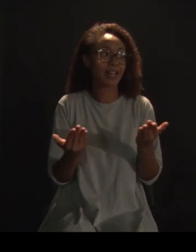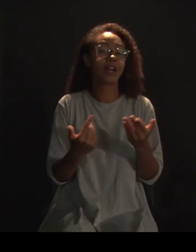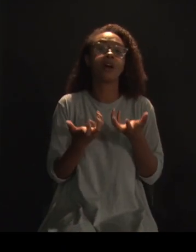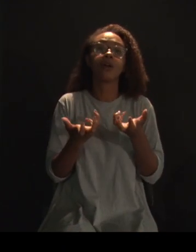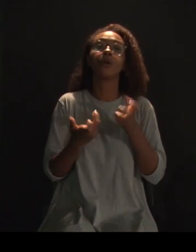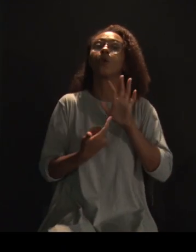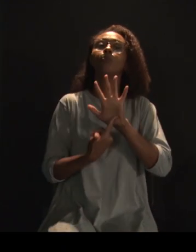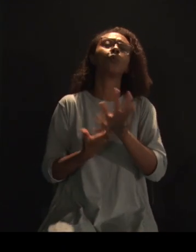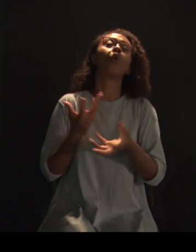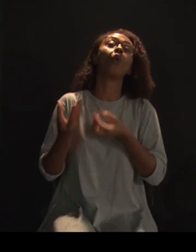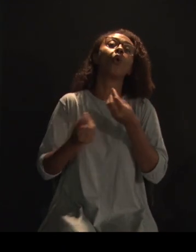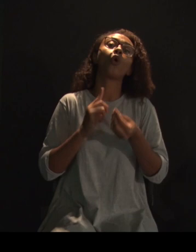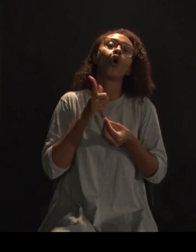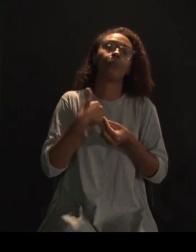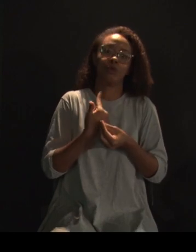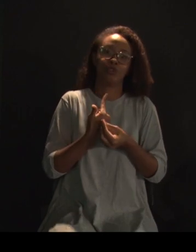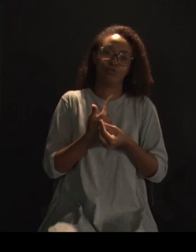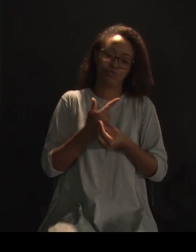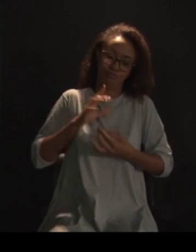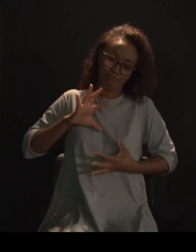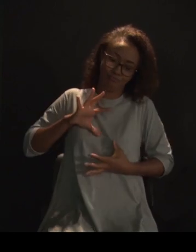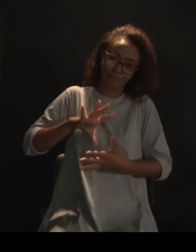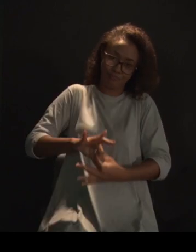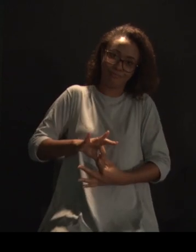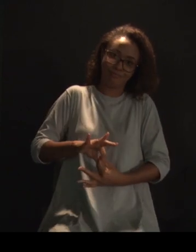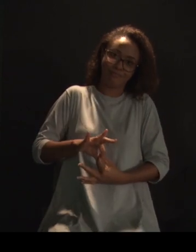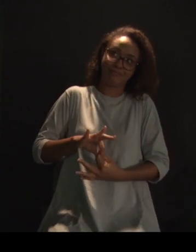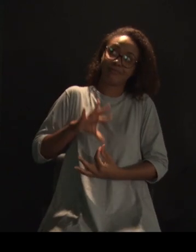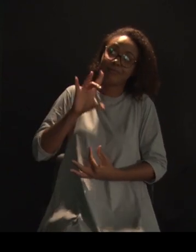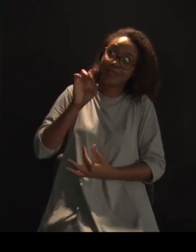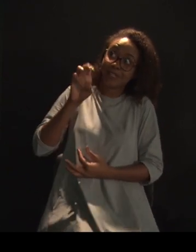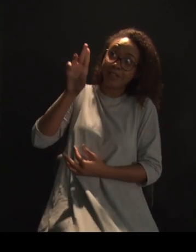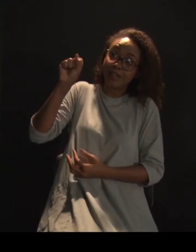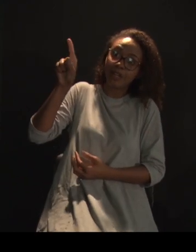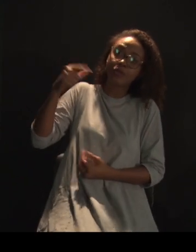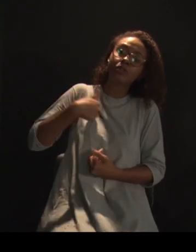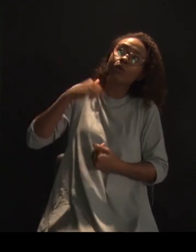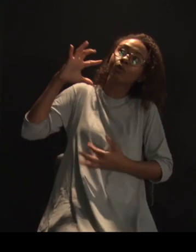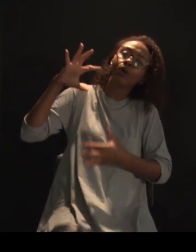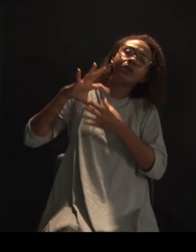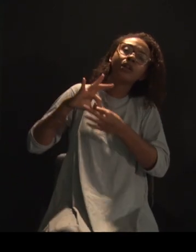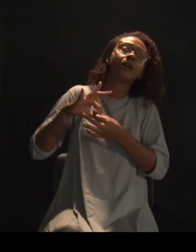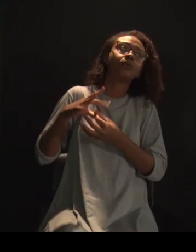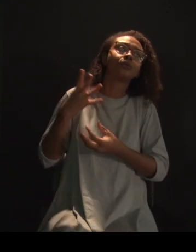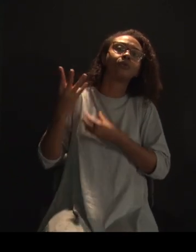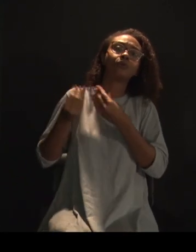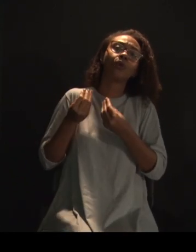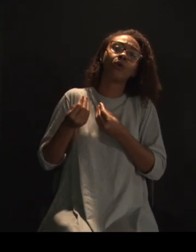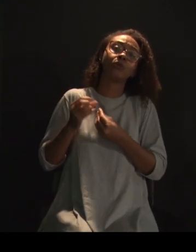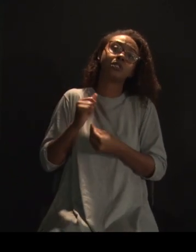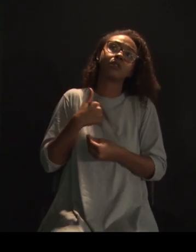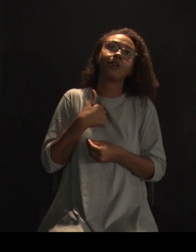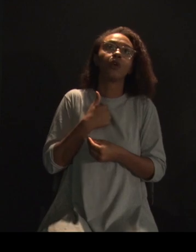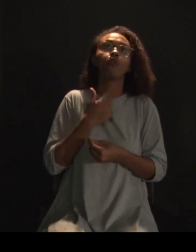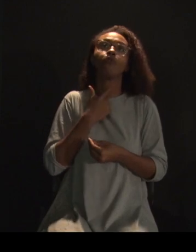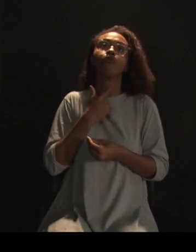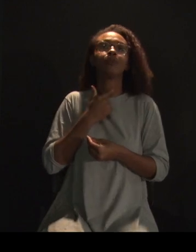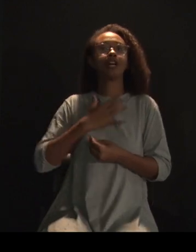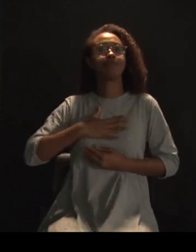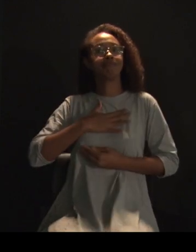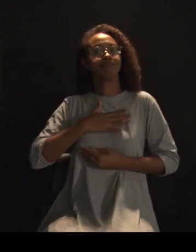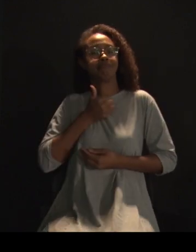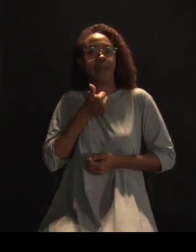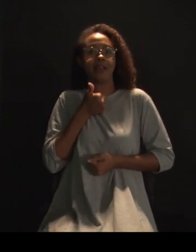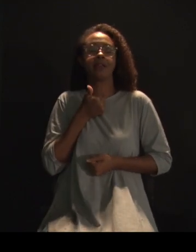como é que eu me com connectu com deus quando eu quero no meu caro eu quero me sentir bem né